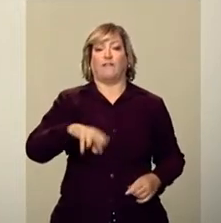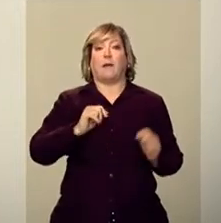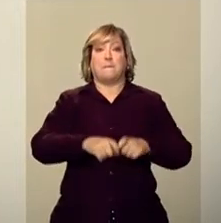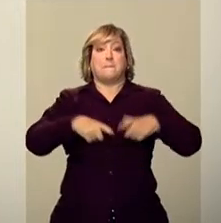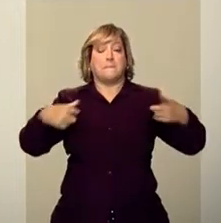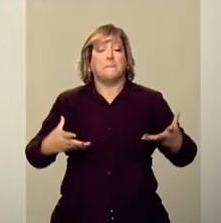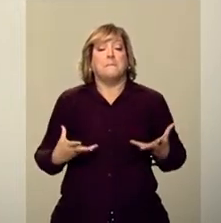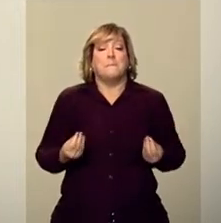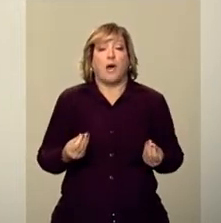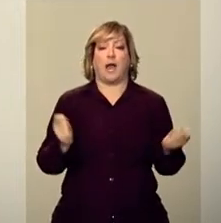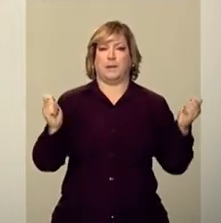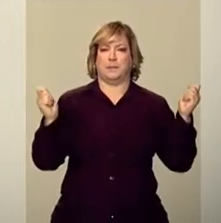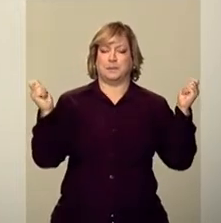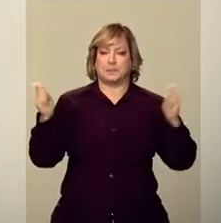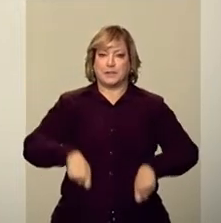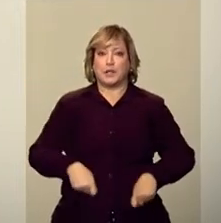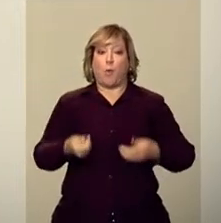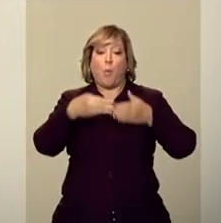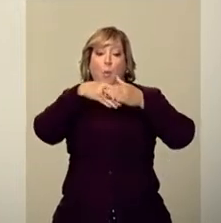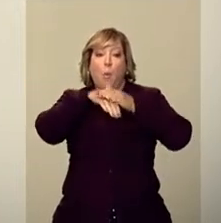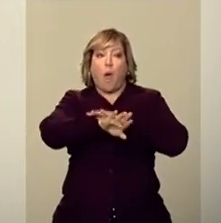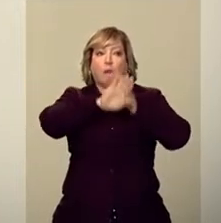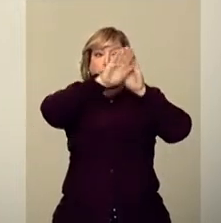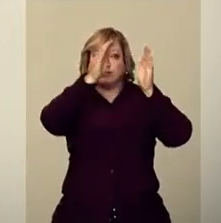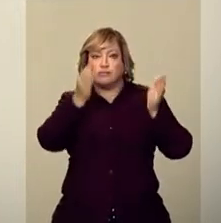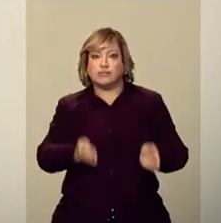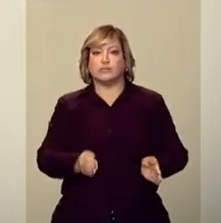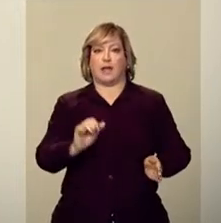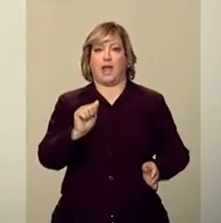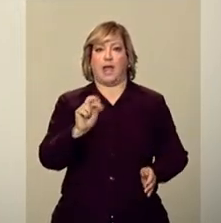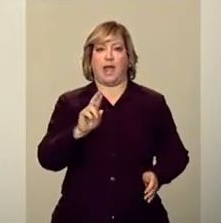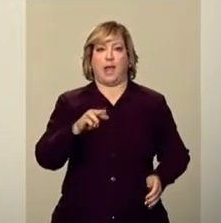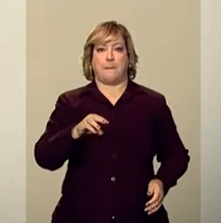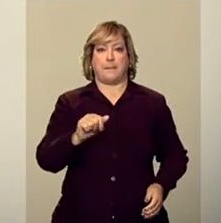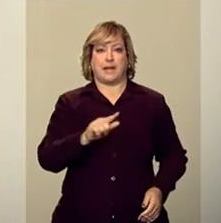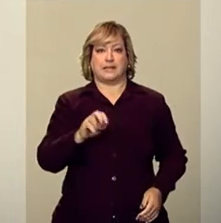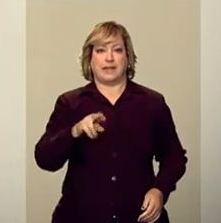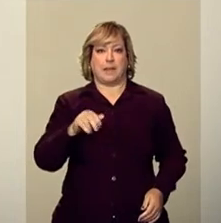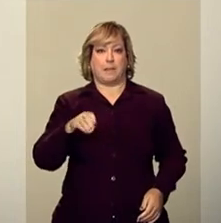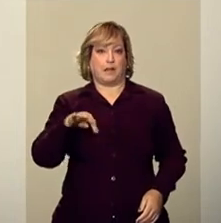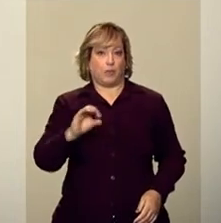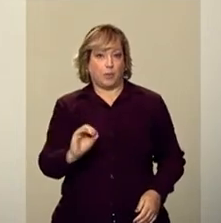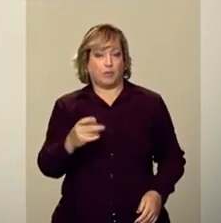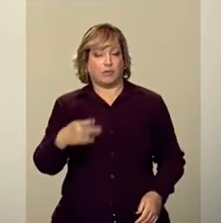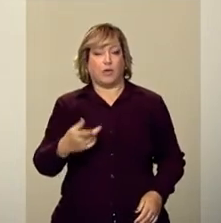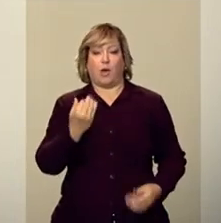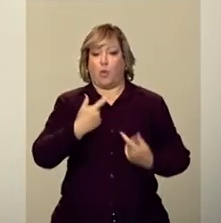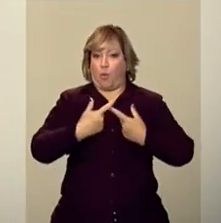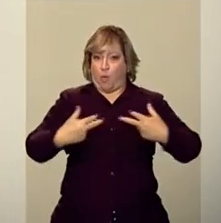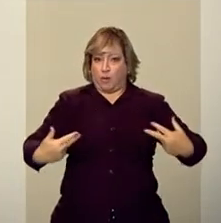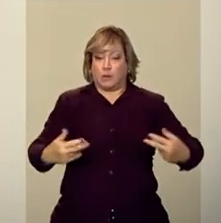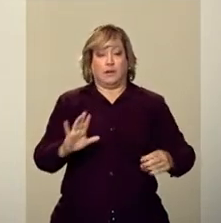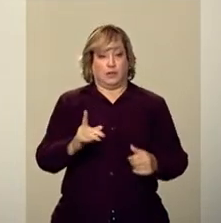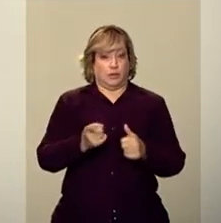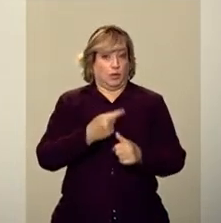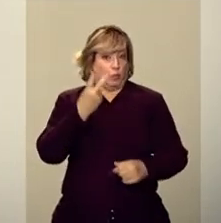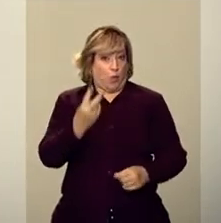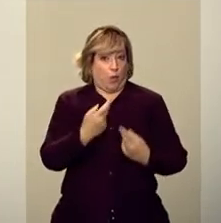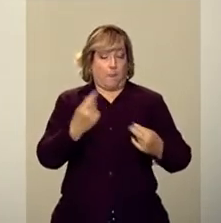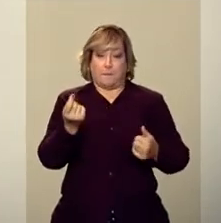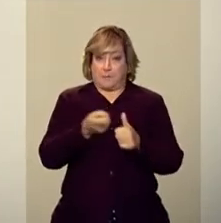em muito a capacidade de armazenamento da nossa produção e nós vamos fazer isso Luciano de duas maneiras primeira